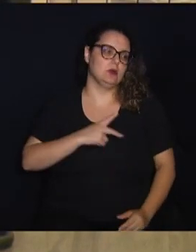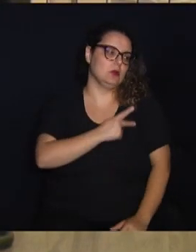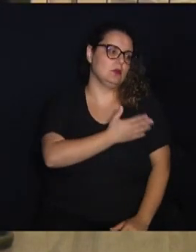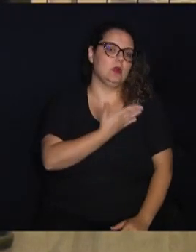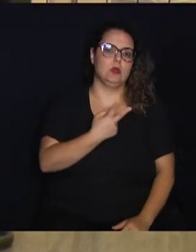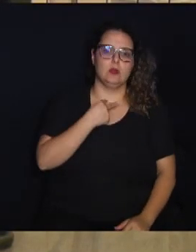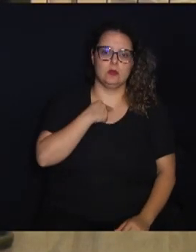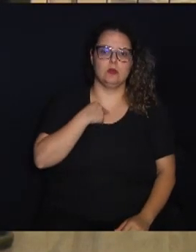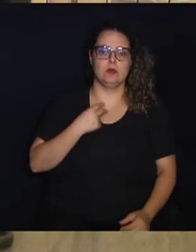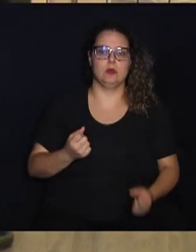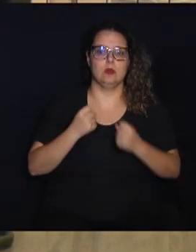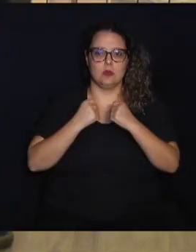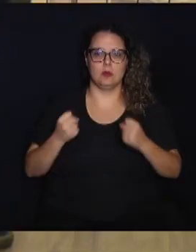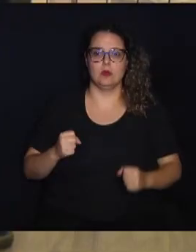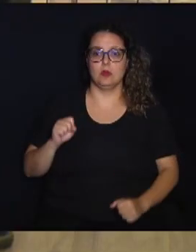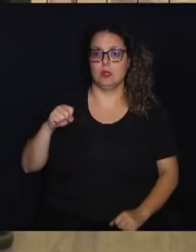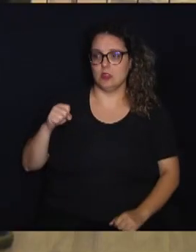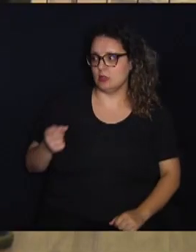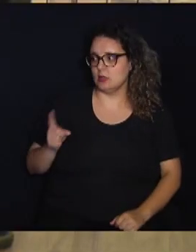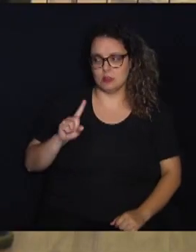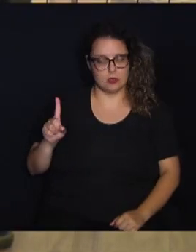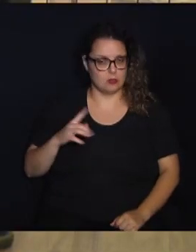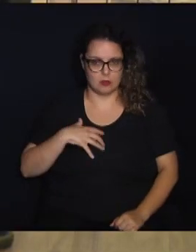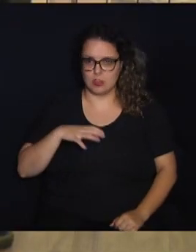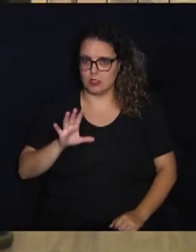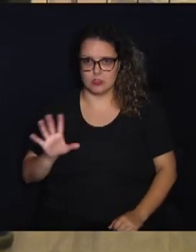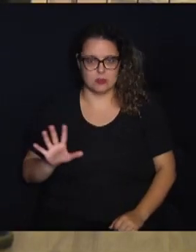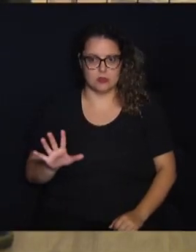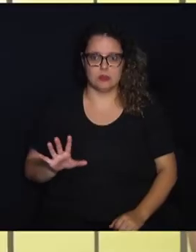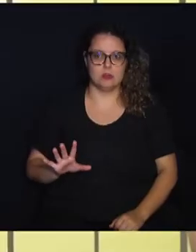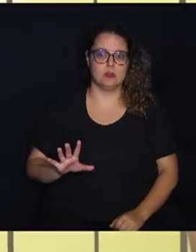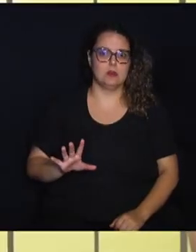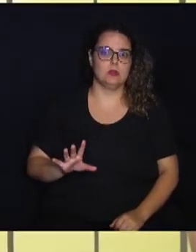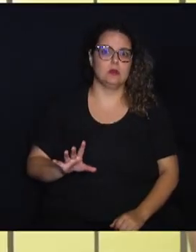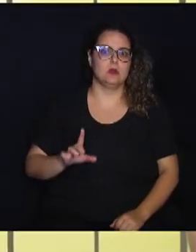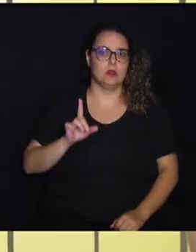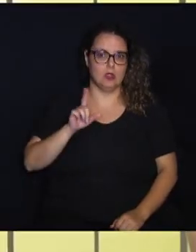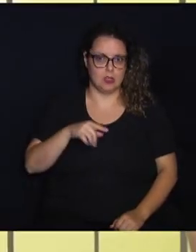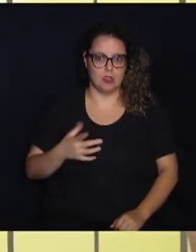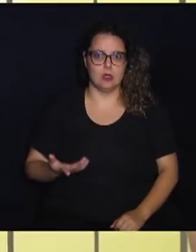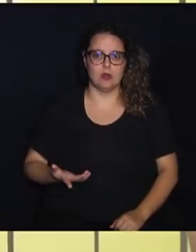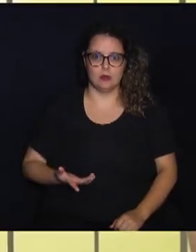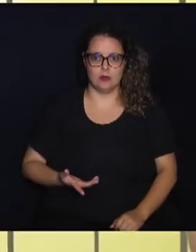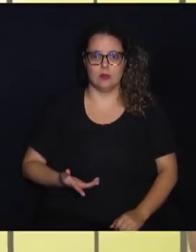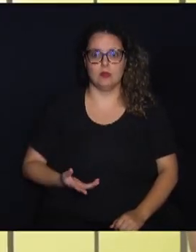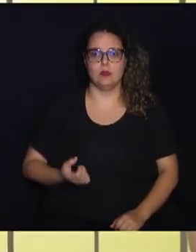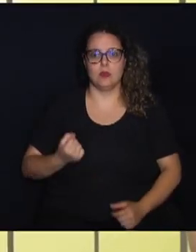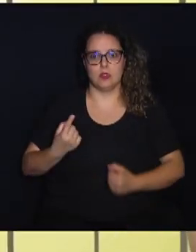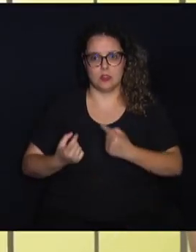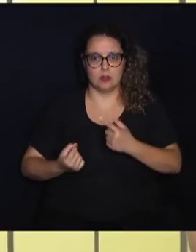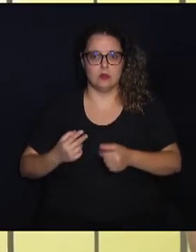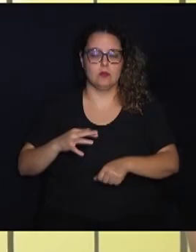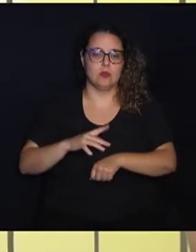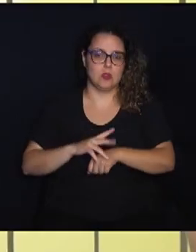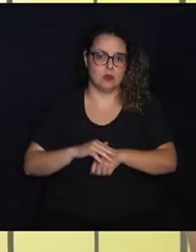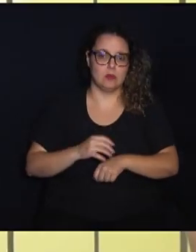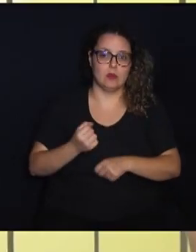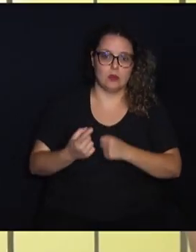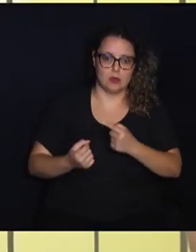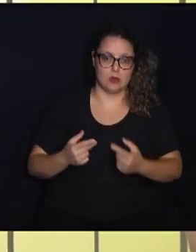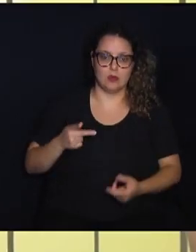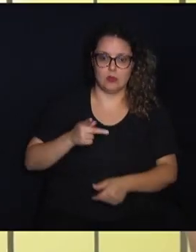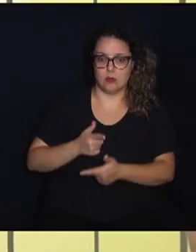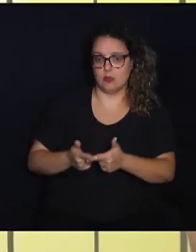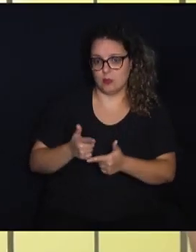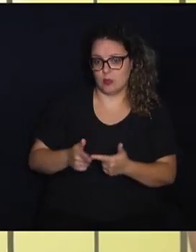posso fazer exercício. Não é isso? Não é isso. Na verdade, justamente por ter alguma patologia ou algum problema crônico,